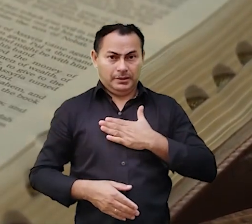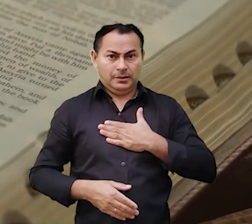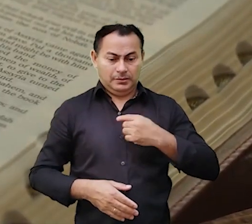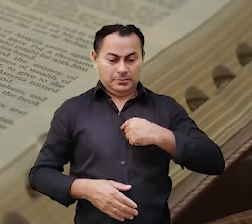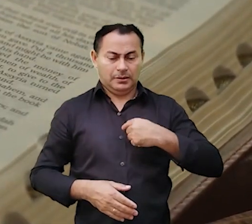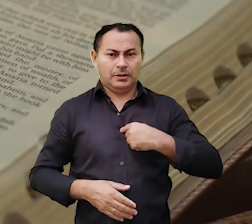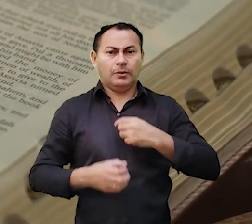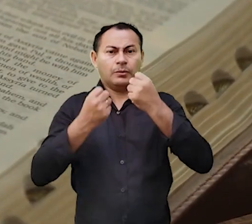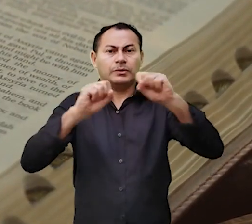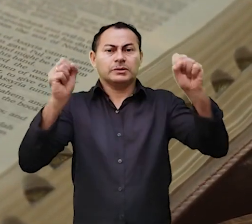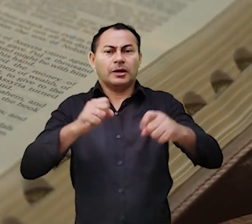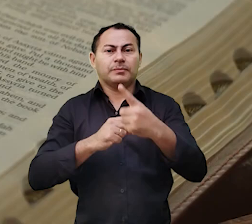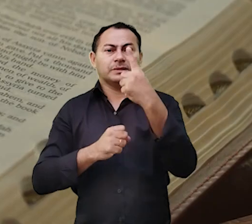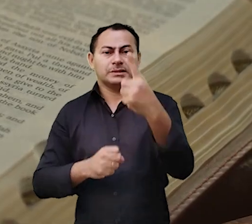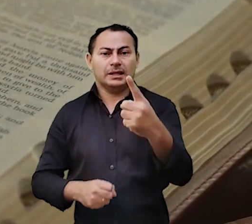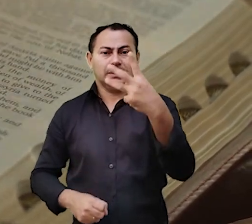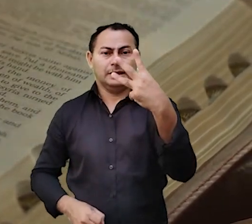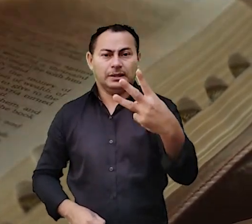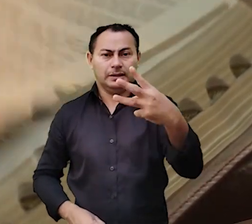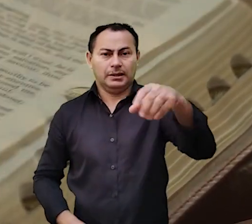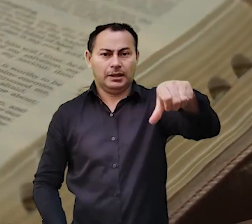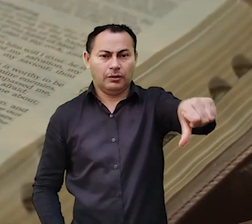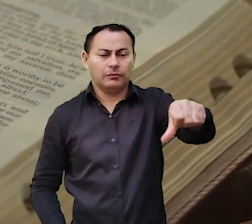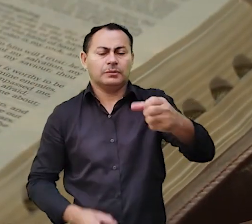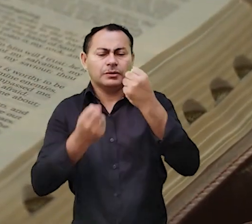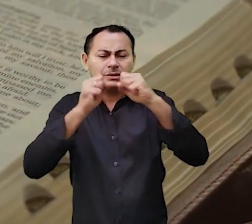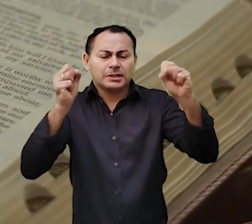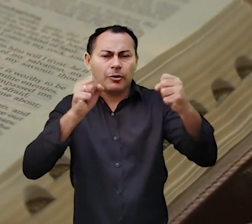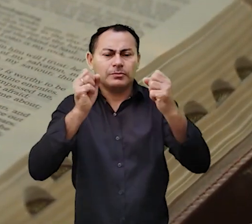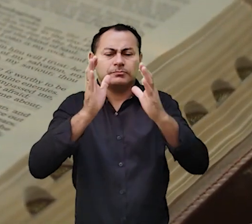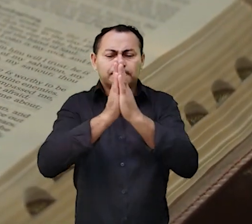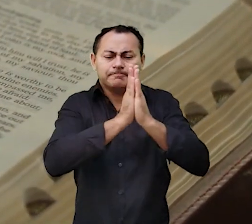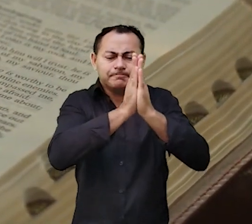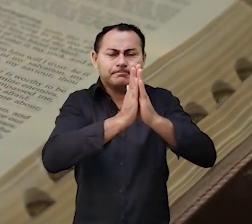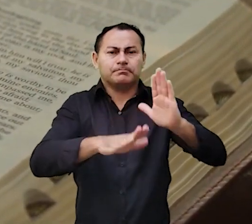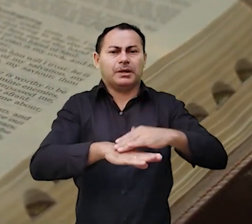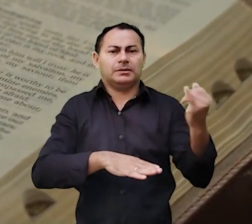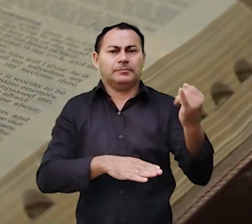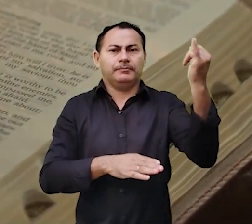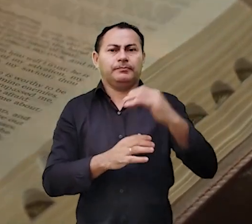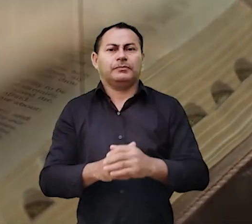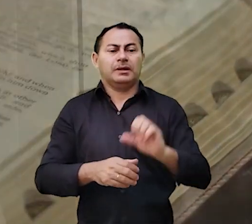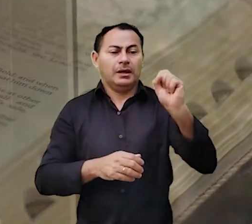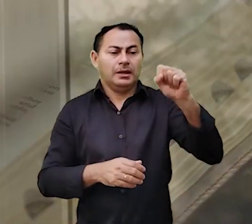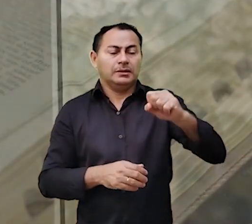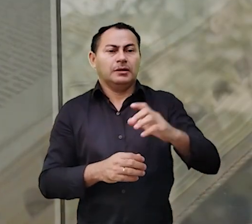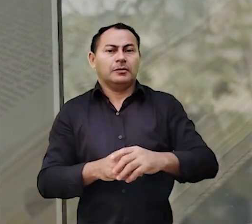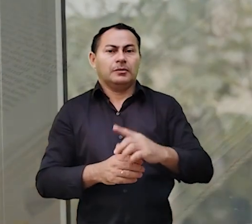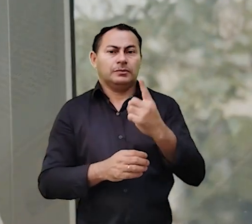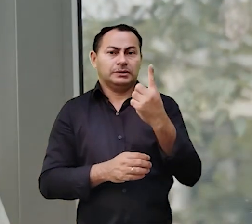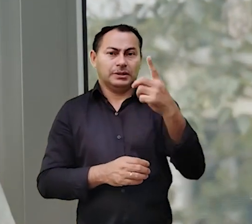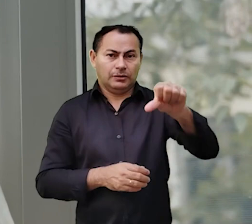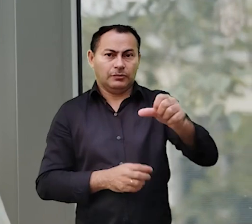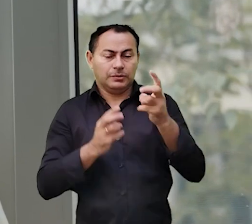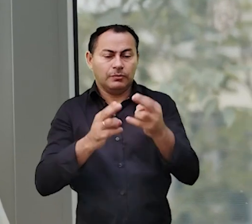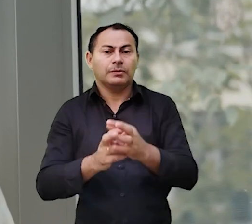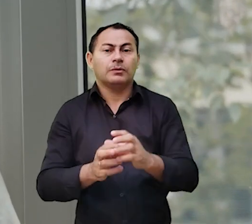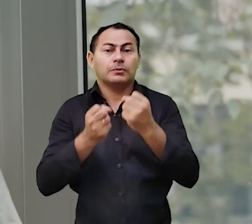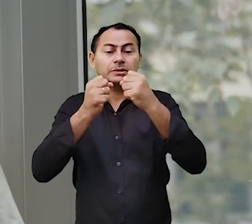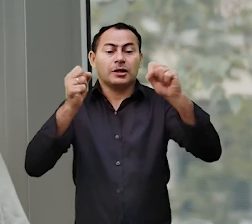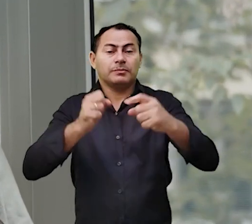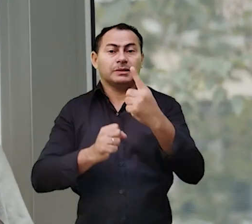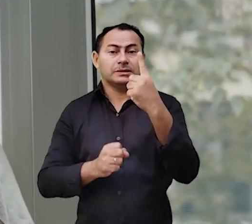Salmo 139 é um dos salmos de oração mais importantes. Assim como o 19, o